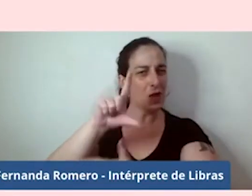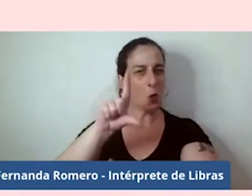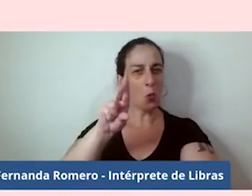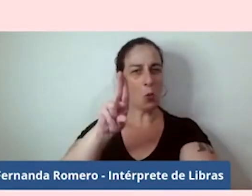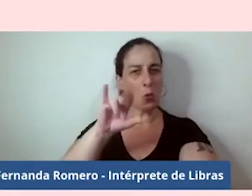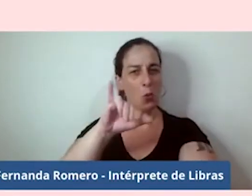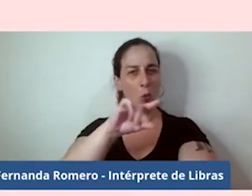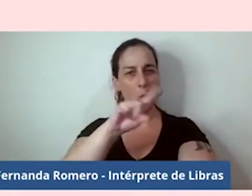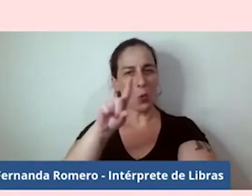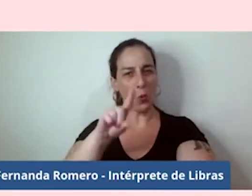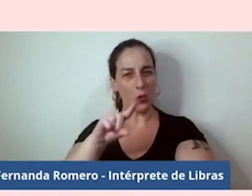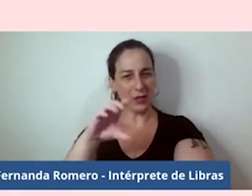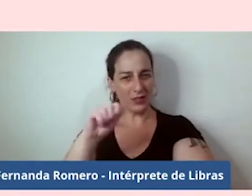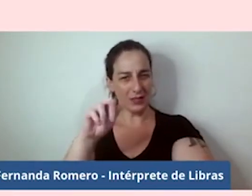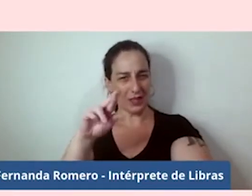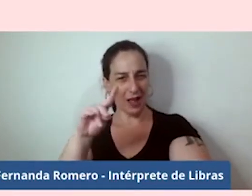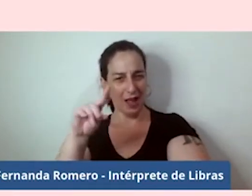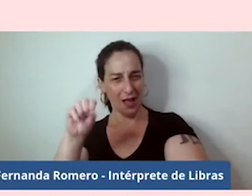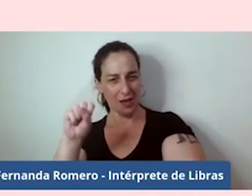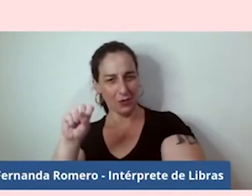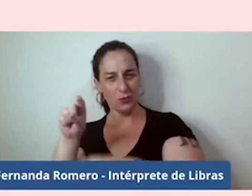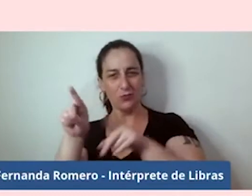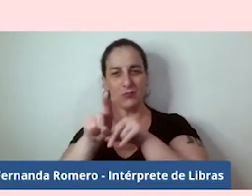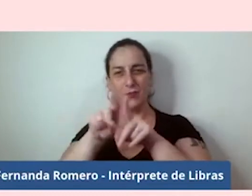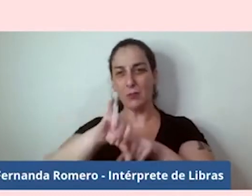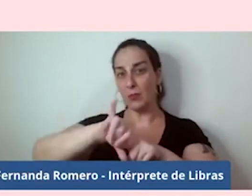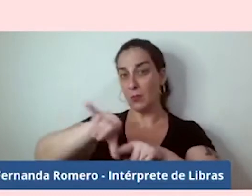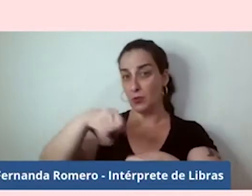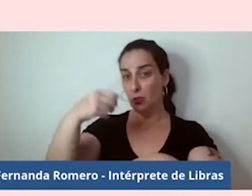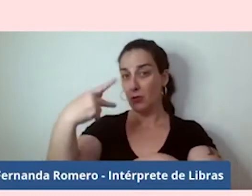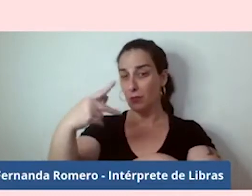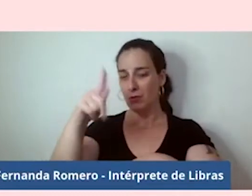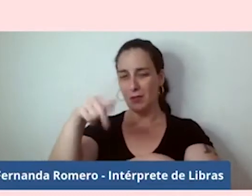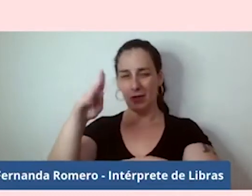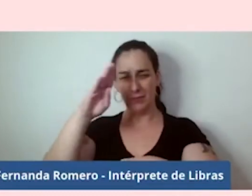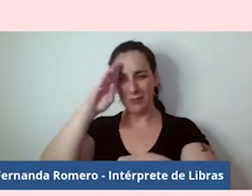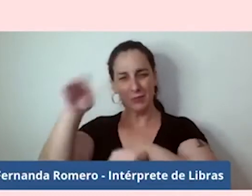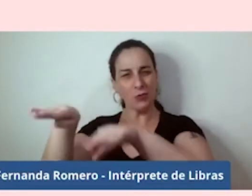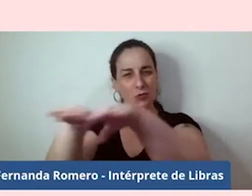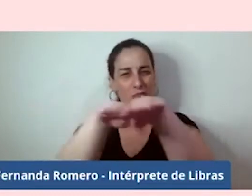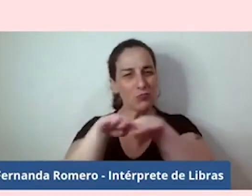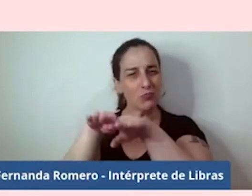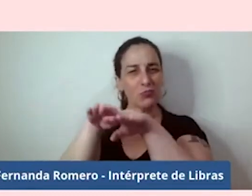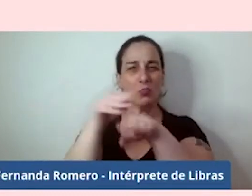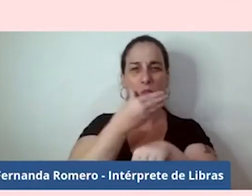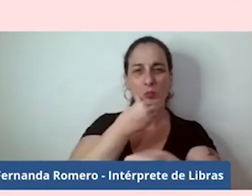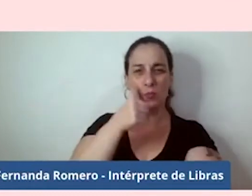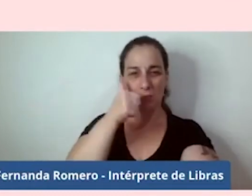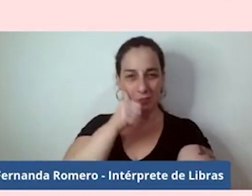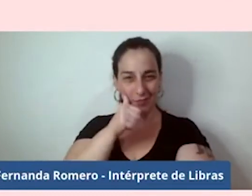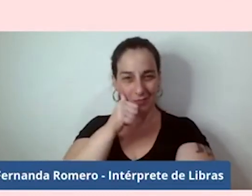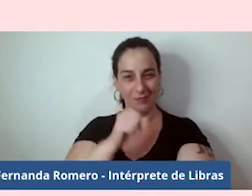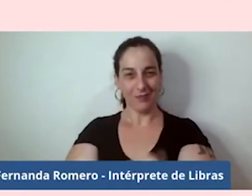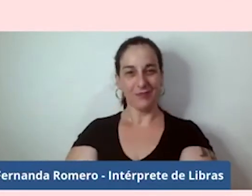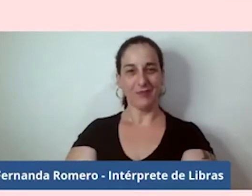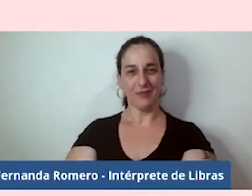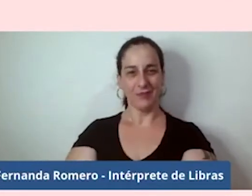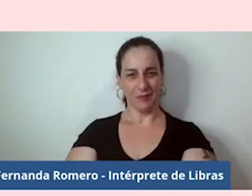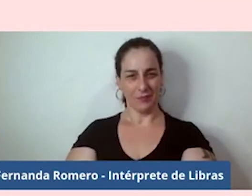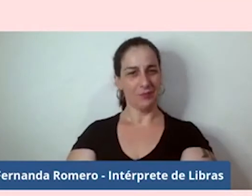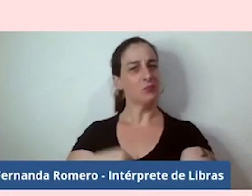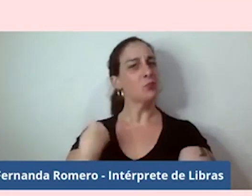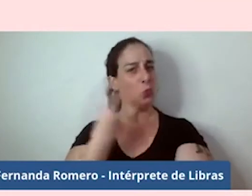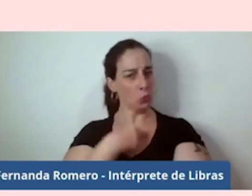da Rosa, líderes que fazem a diferença na equidade de gêneros. Somos